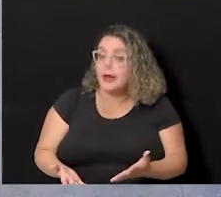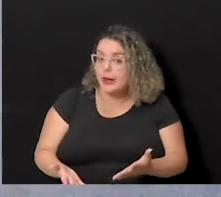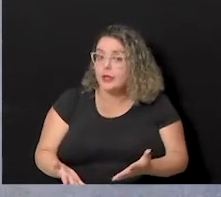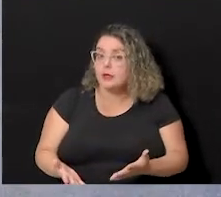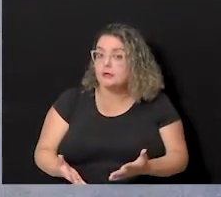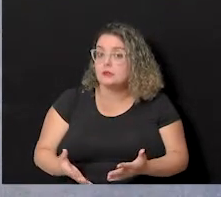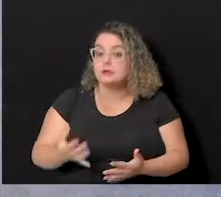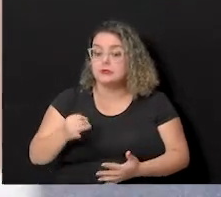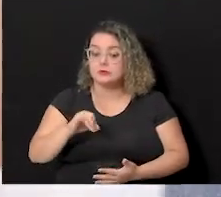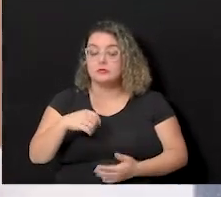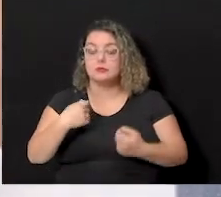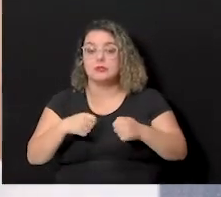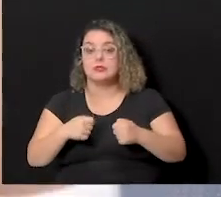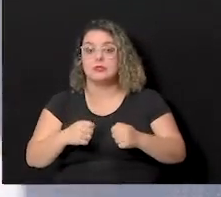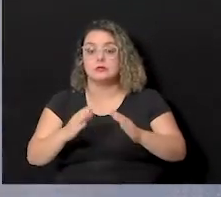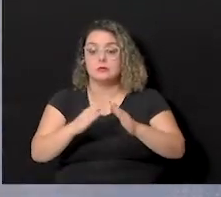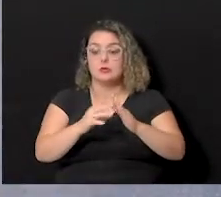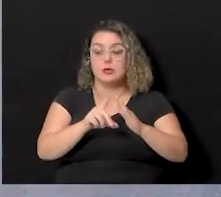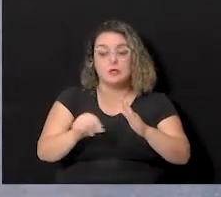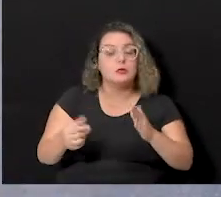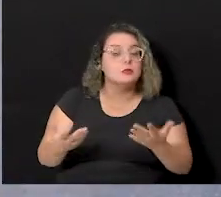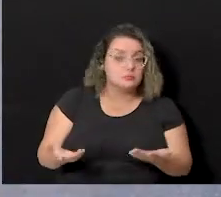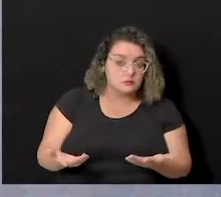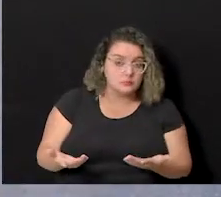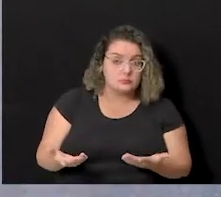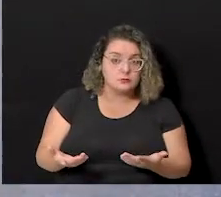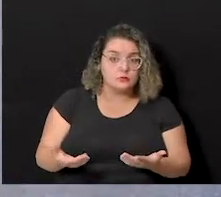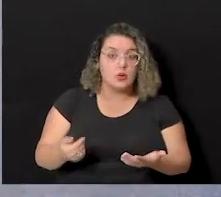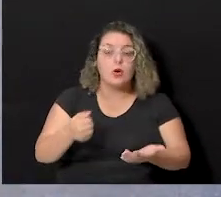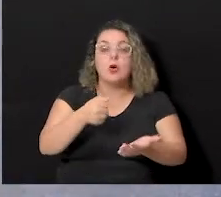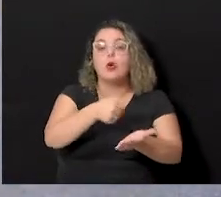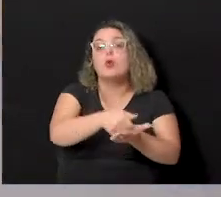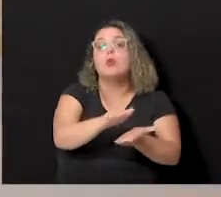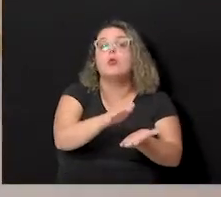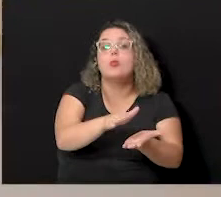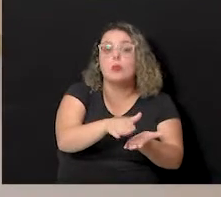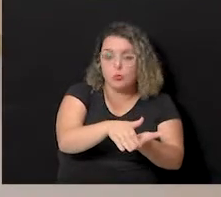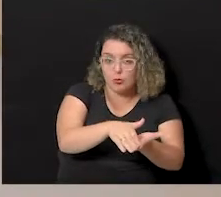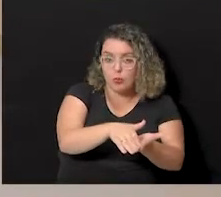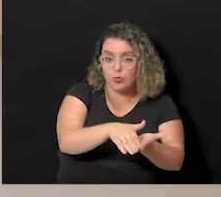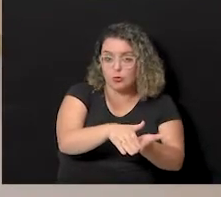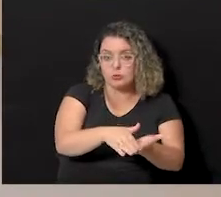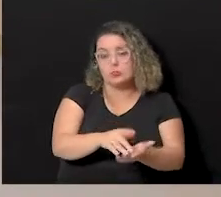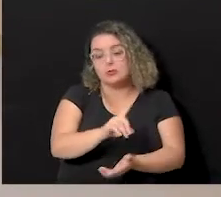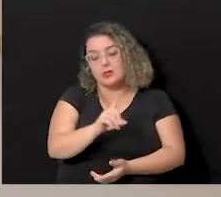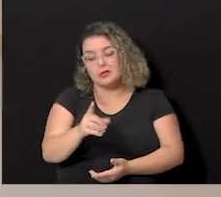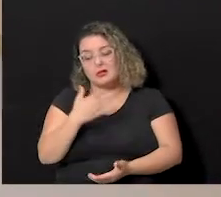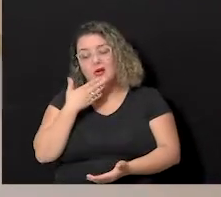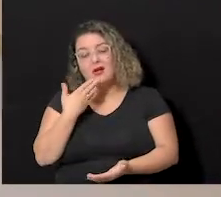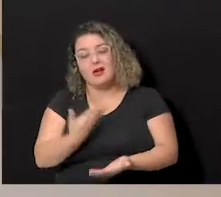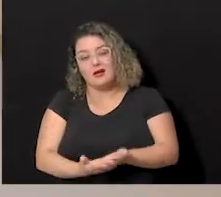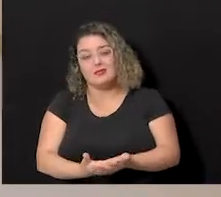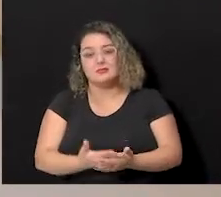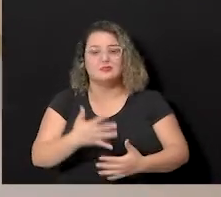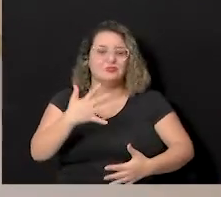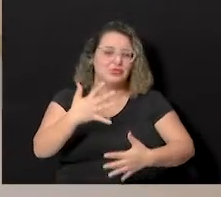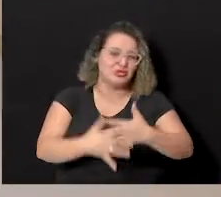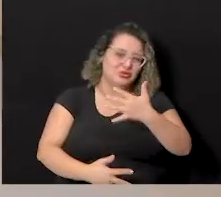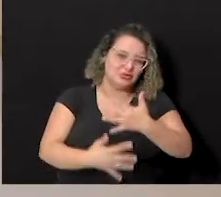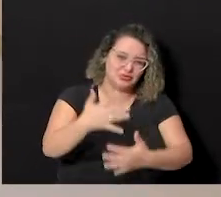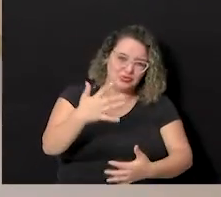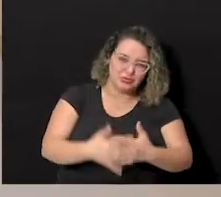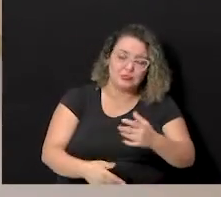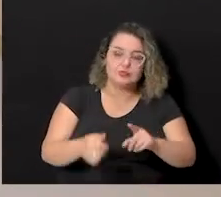Se você tiver um imprevisto, tiver que sair, você precisa avaliar questões de multa, para não ser pego de surpresa e isso atrapalhar toda a sua